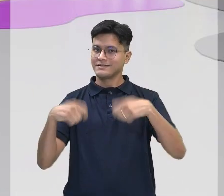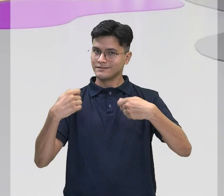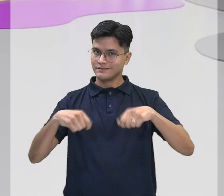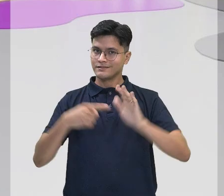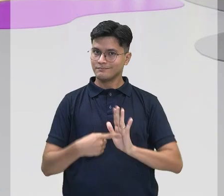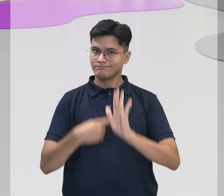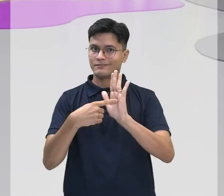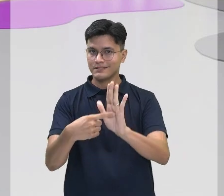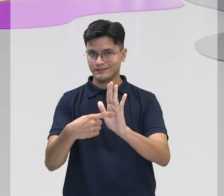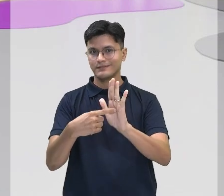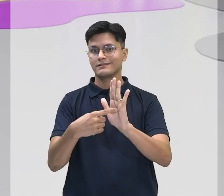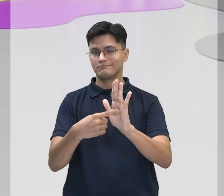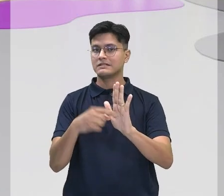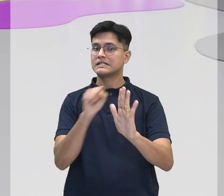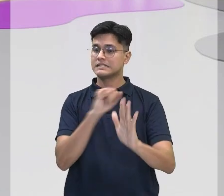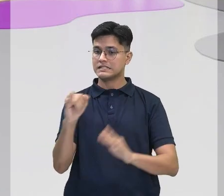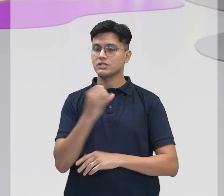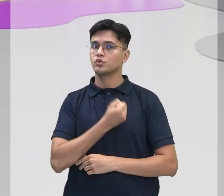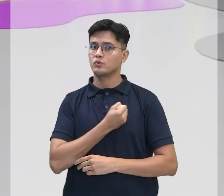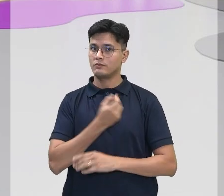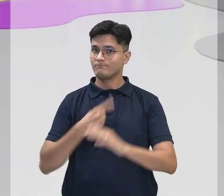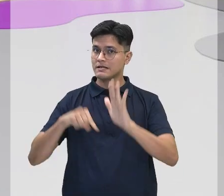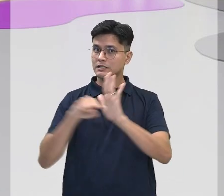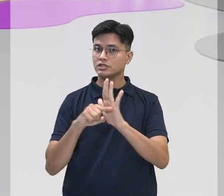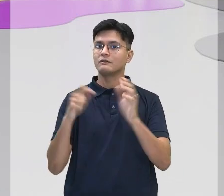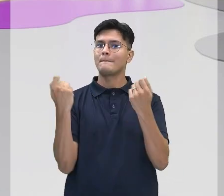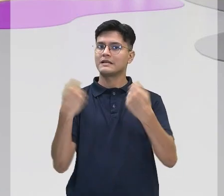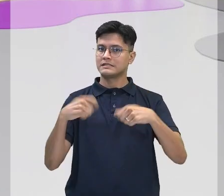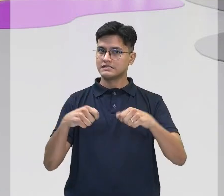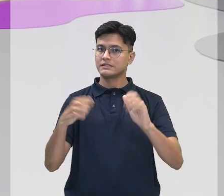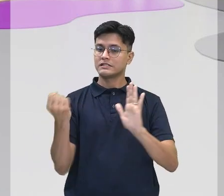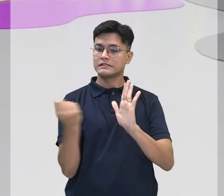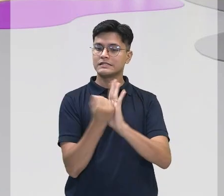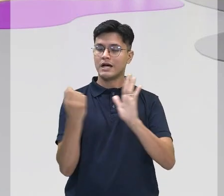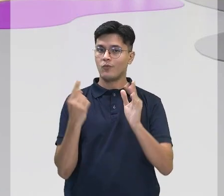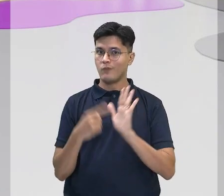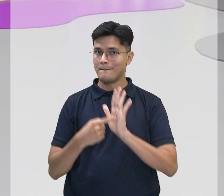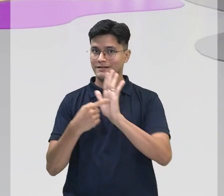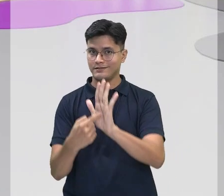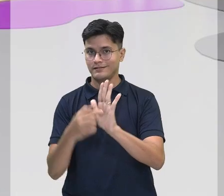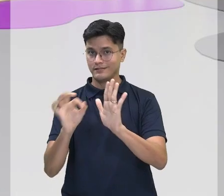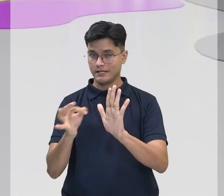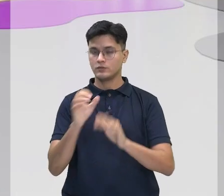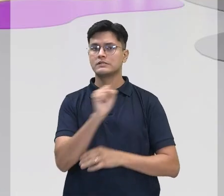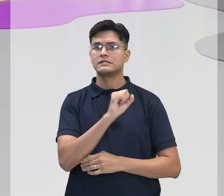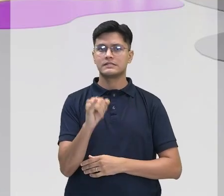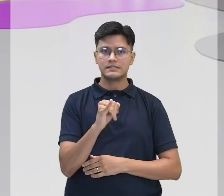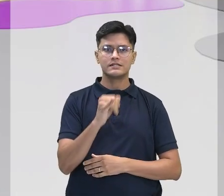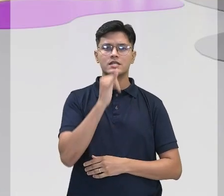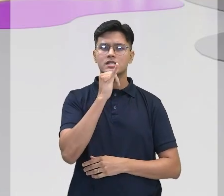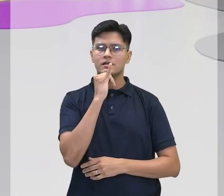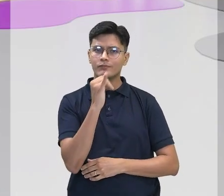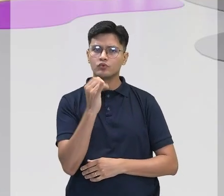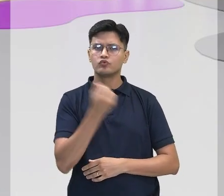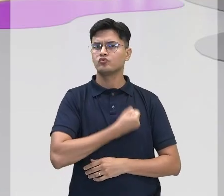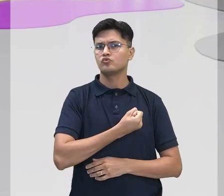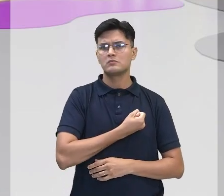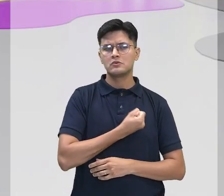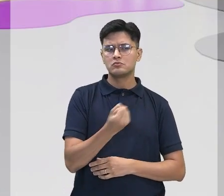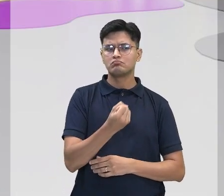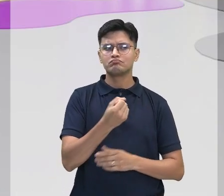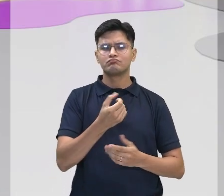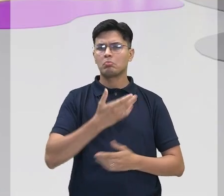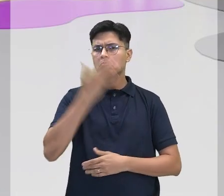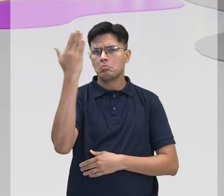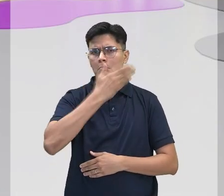é negativo. Quando o sinal não aparece, esse número é positivo. E quando tem um sinal positivo ao lado,